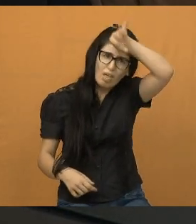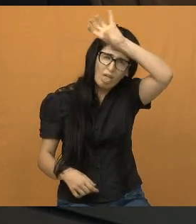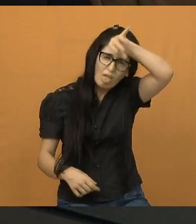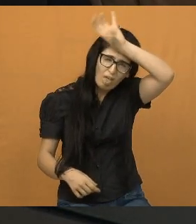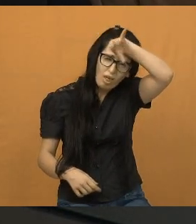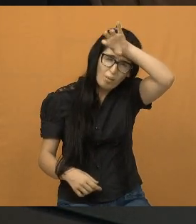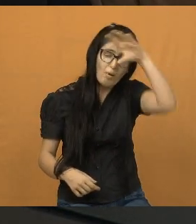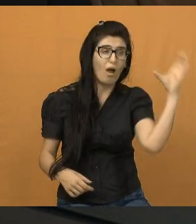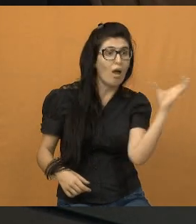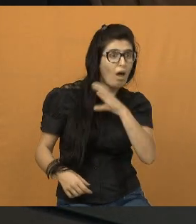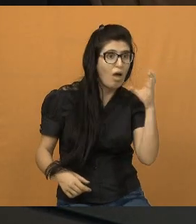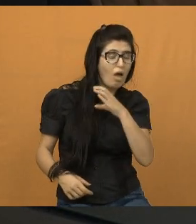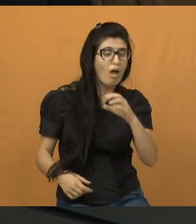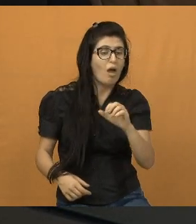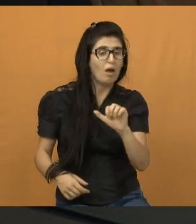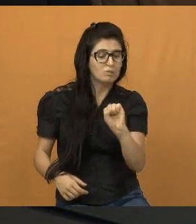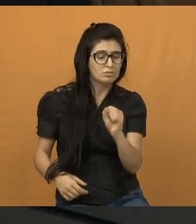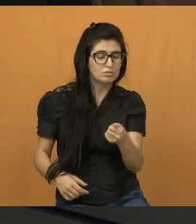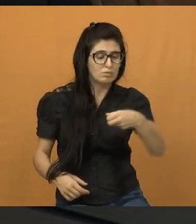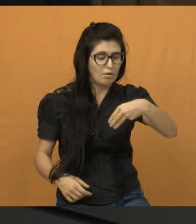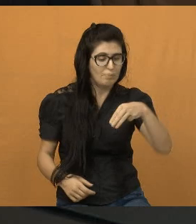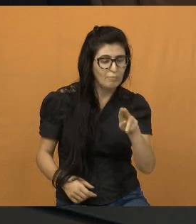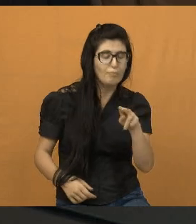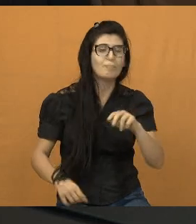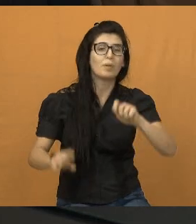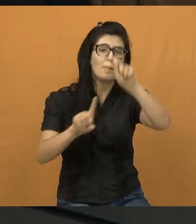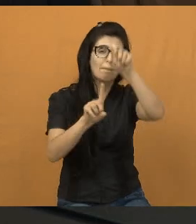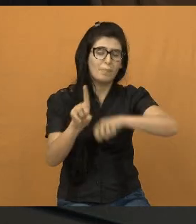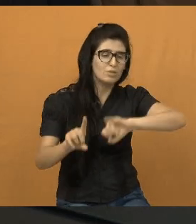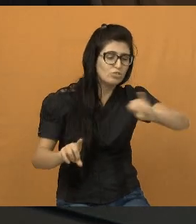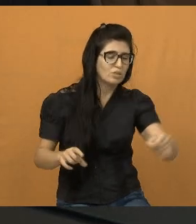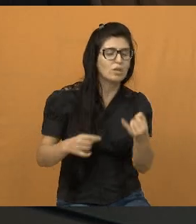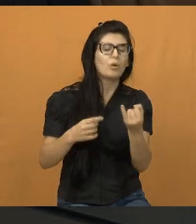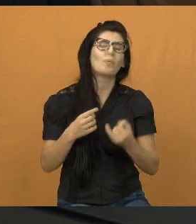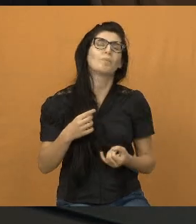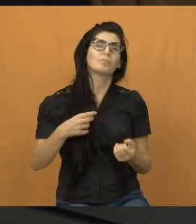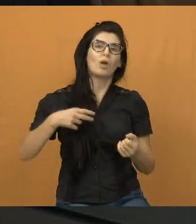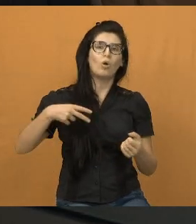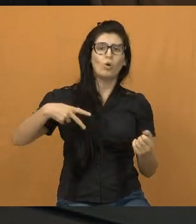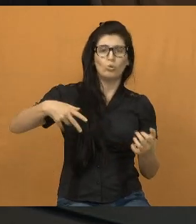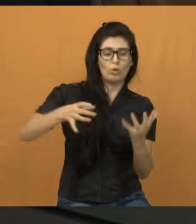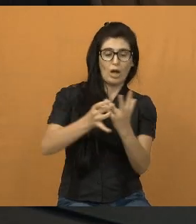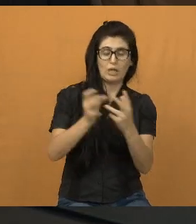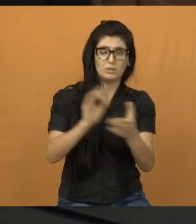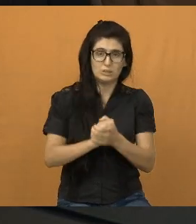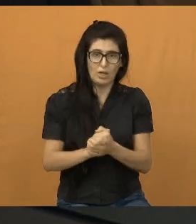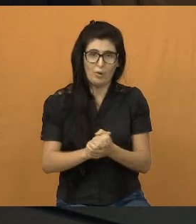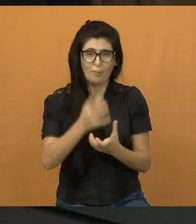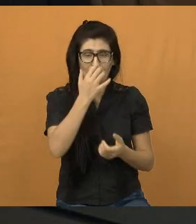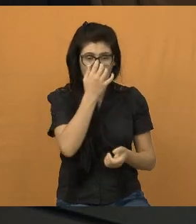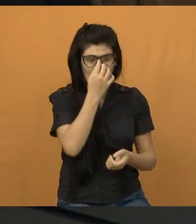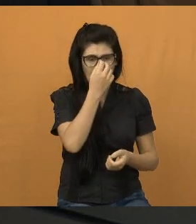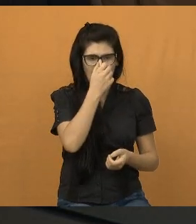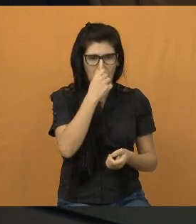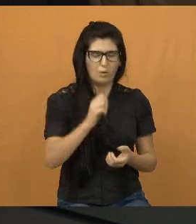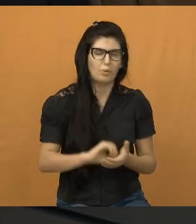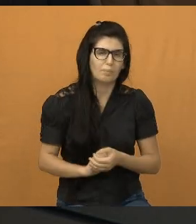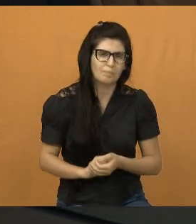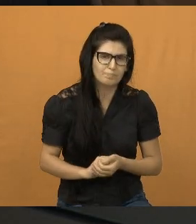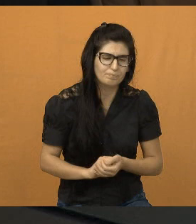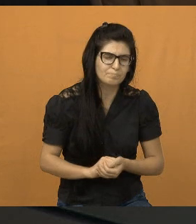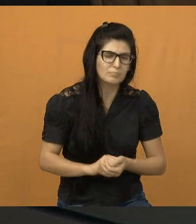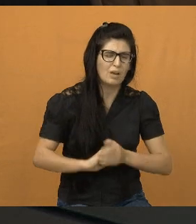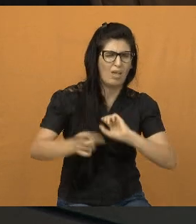janeiro, um casal lá do Santo Antônio da Boa Vista desentenderam com as pessoas aqui no